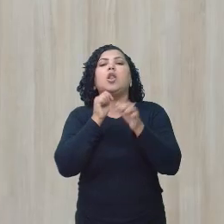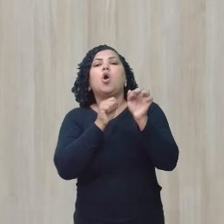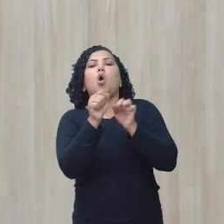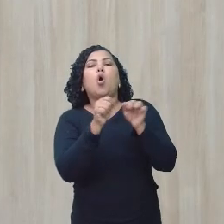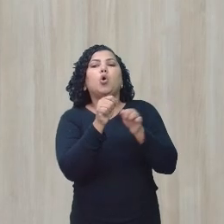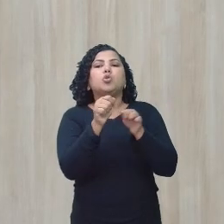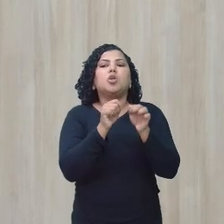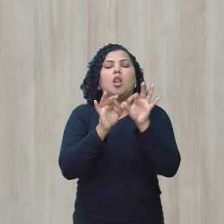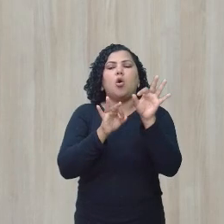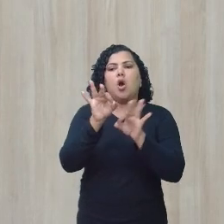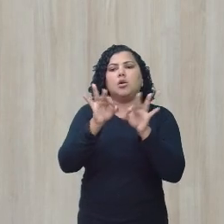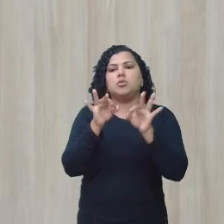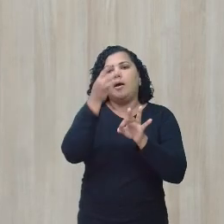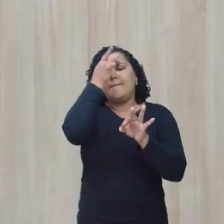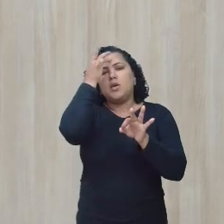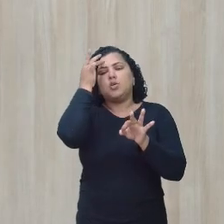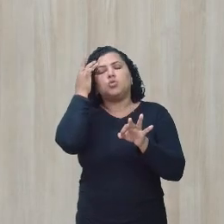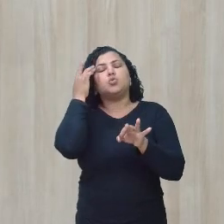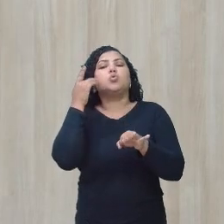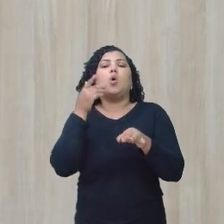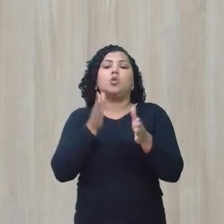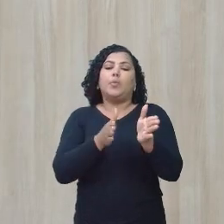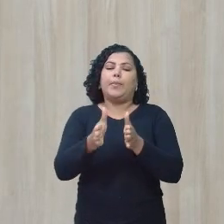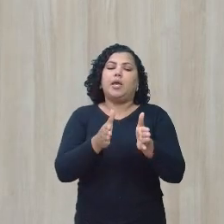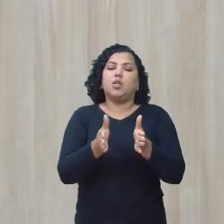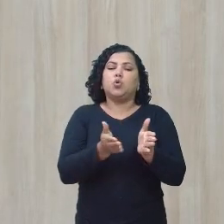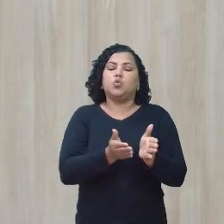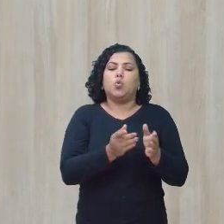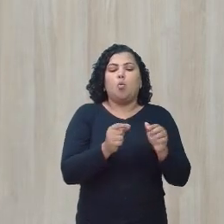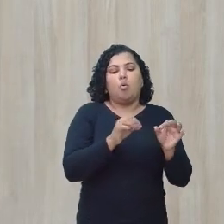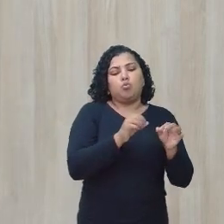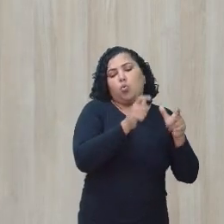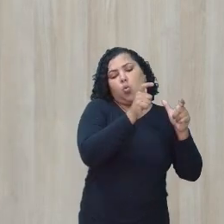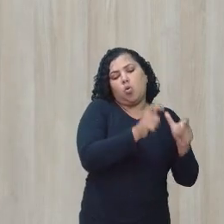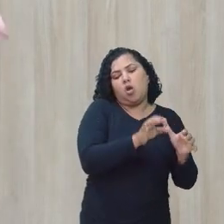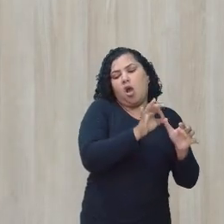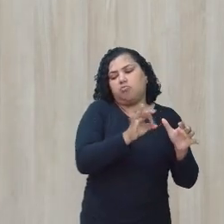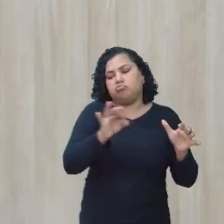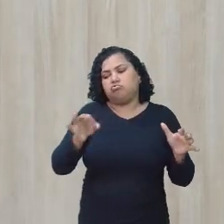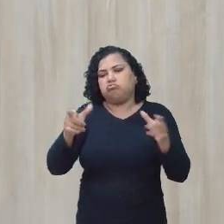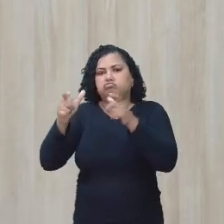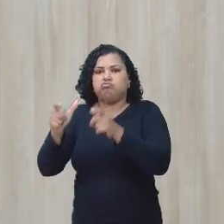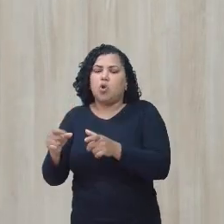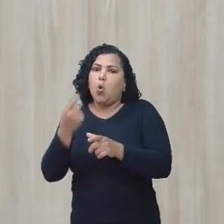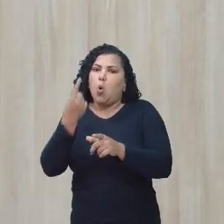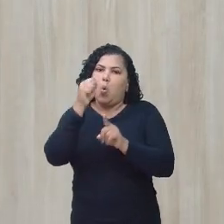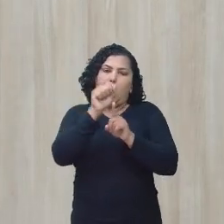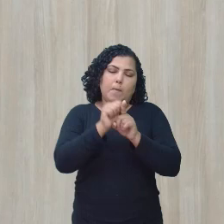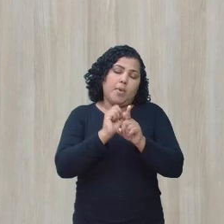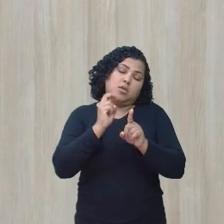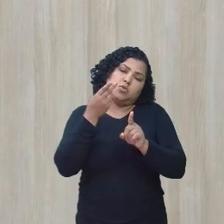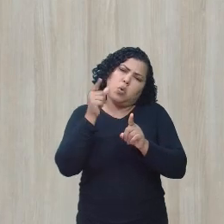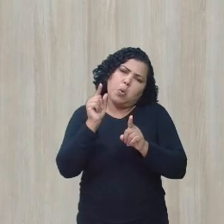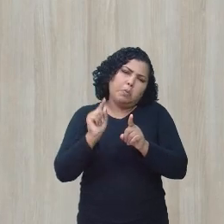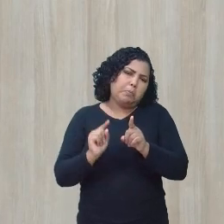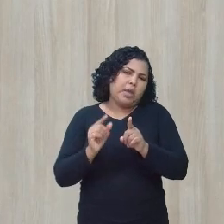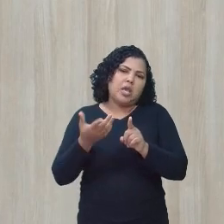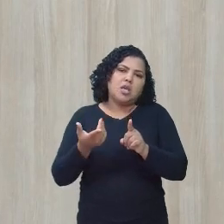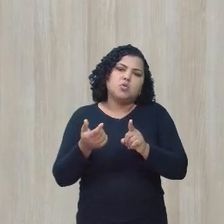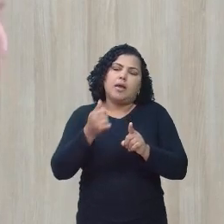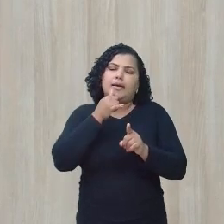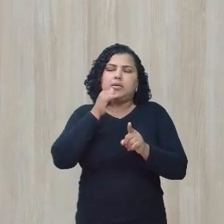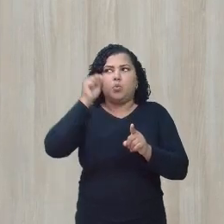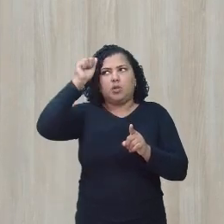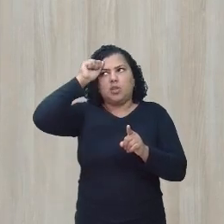controlando, né, essa população durante um trajeto que poderia durar algo em torno de um mês, ou às vezes até um pouco menos, né, da